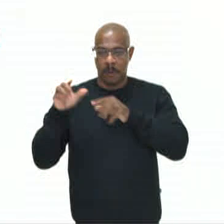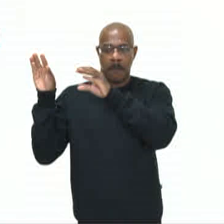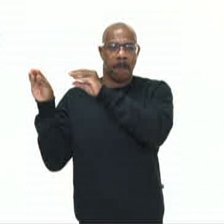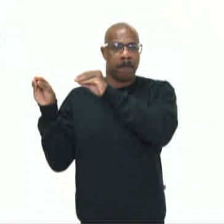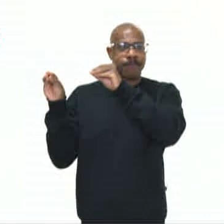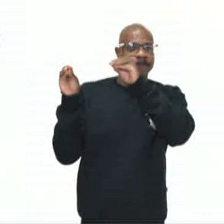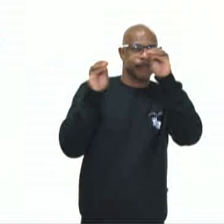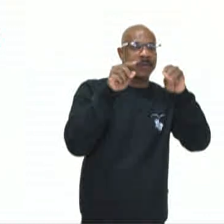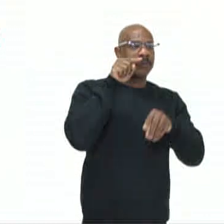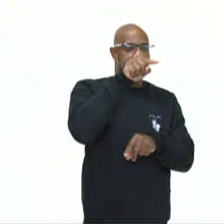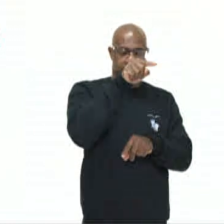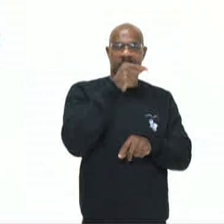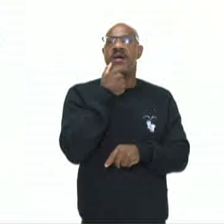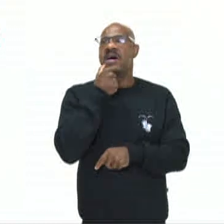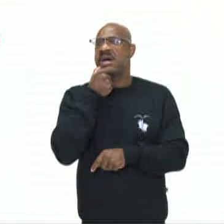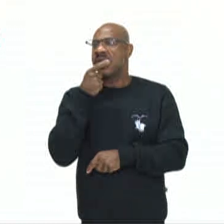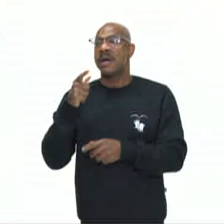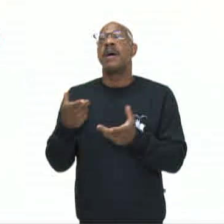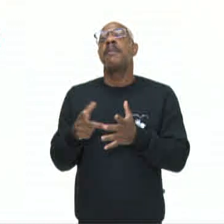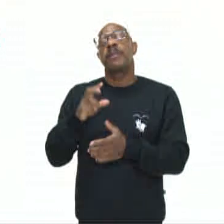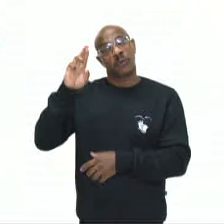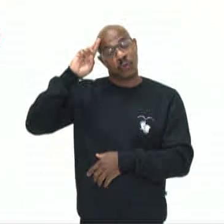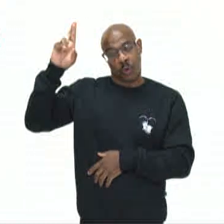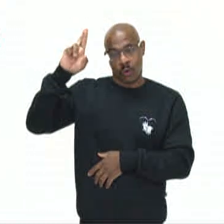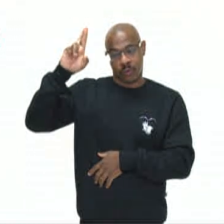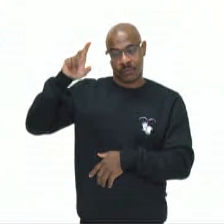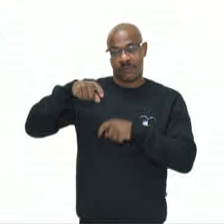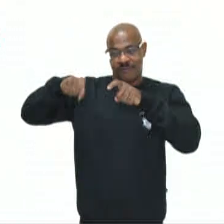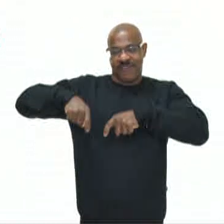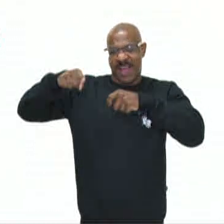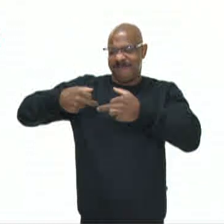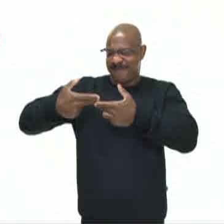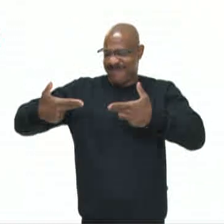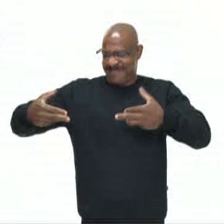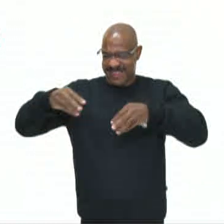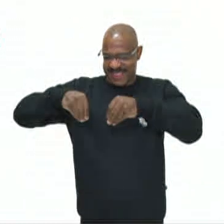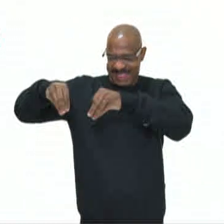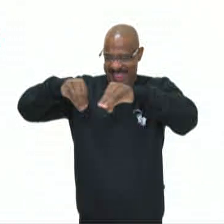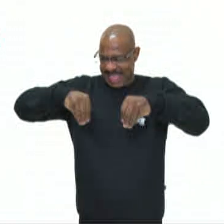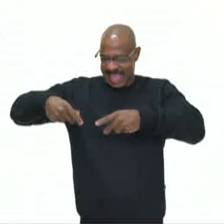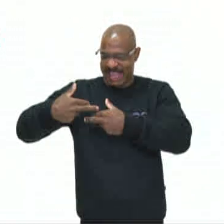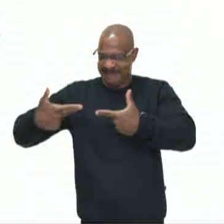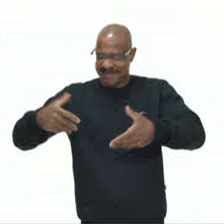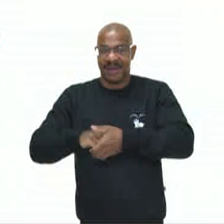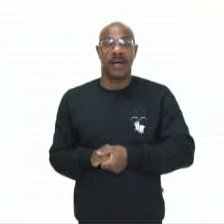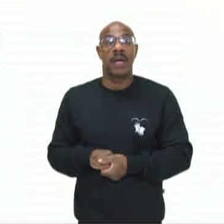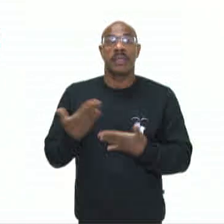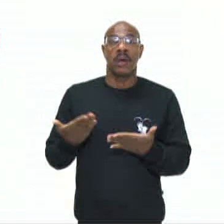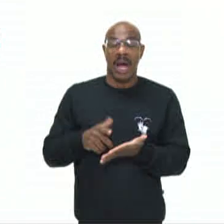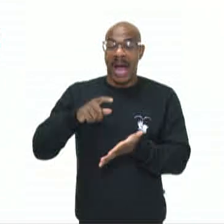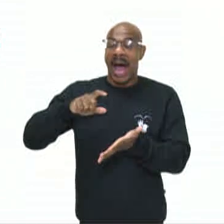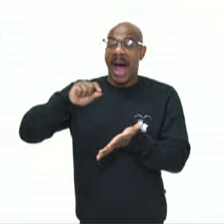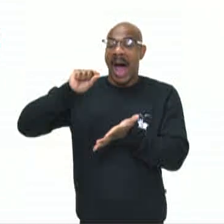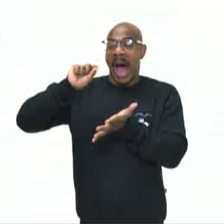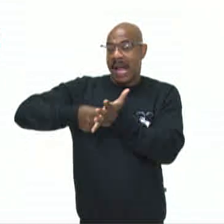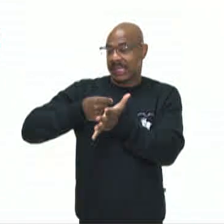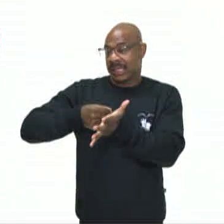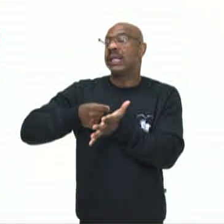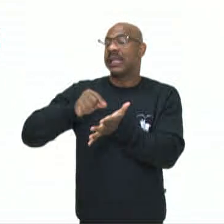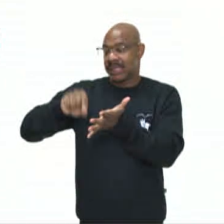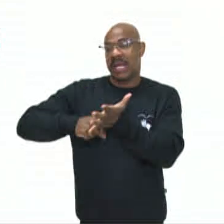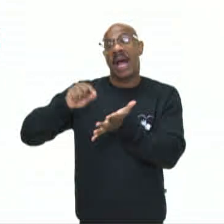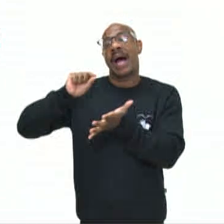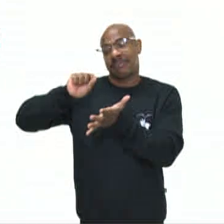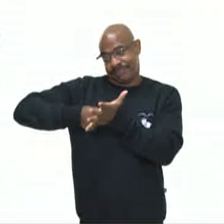trazidos da Inglaterra pelos proprietários de terras, assinando um contrato prévio de serviço que ficou conhecido